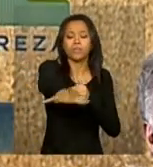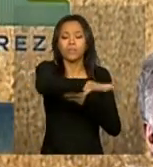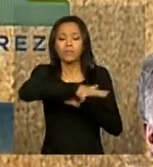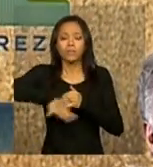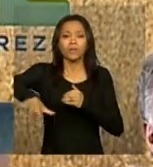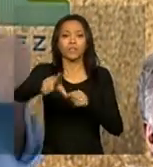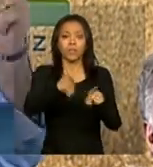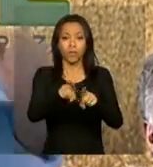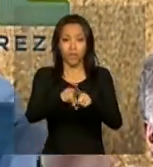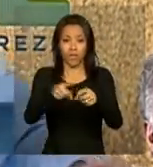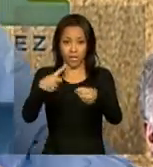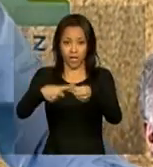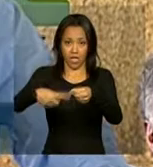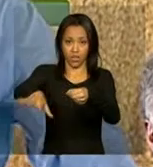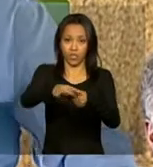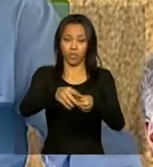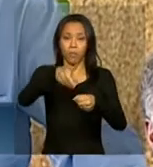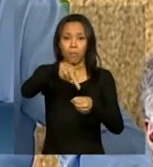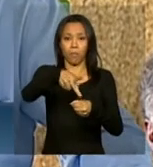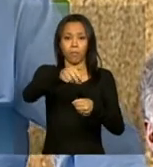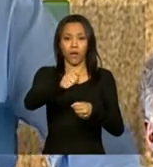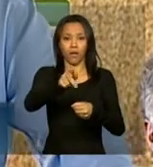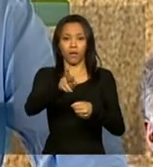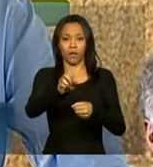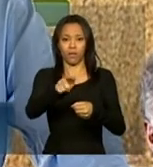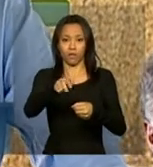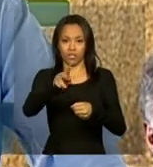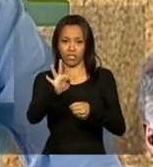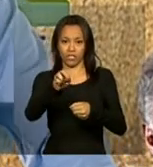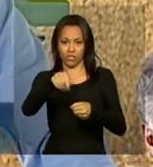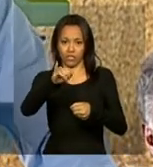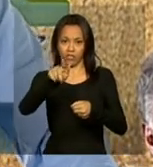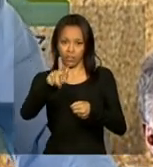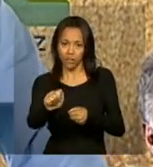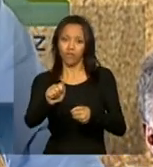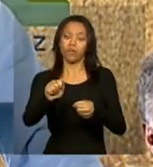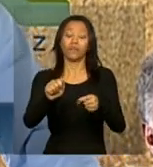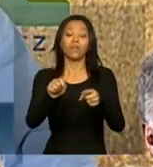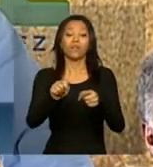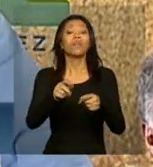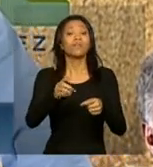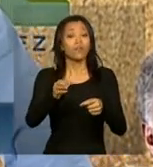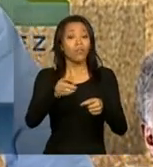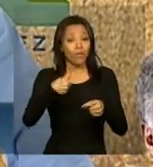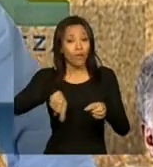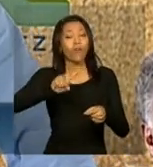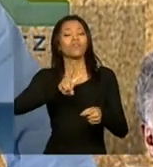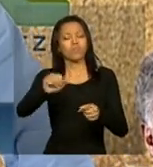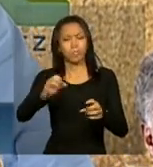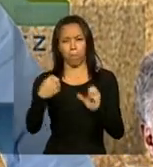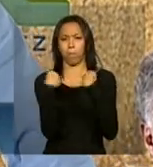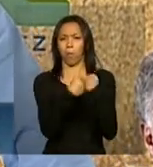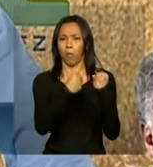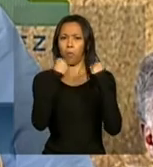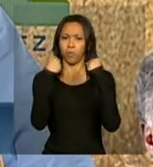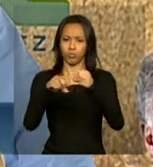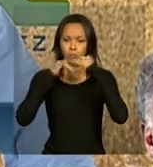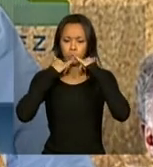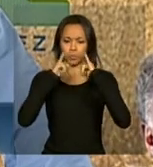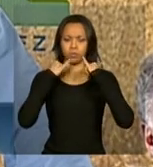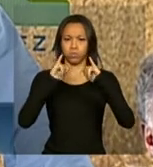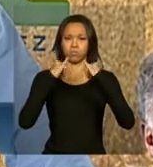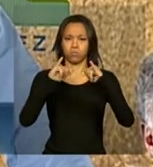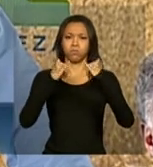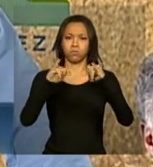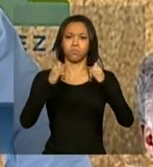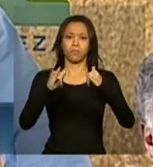de Paranatinga e também Cocalinhos. E aí nós teremos um potencial suficiente